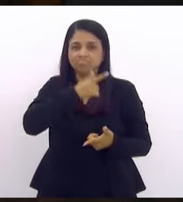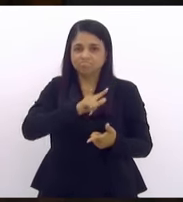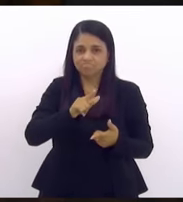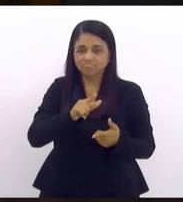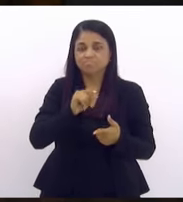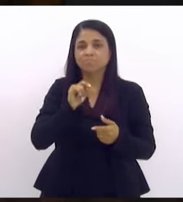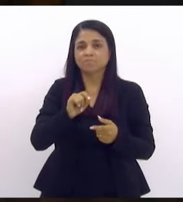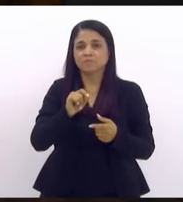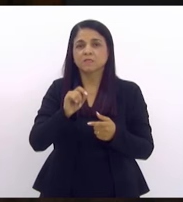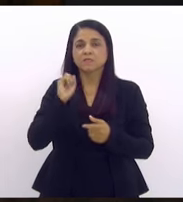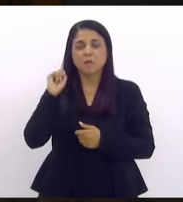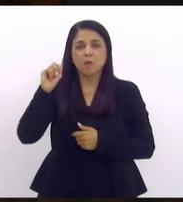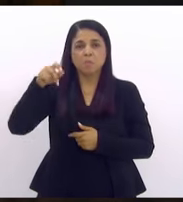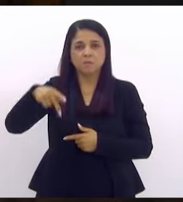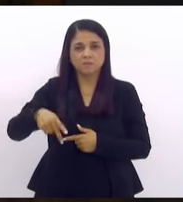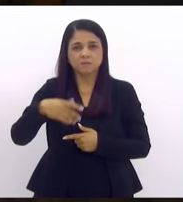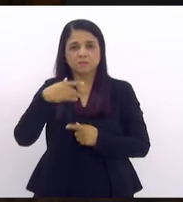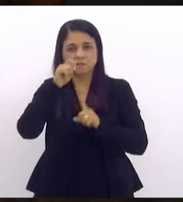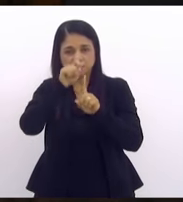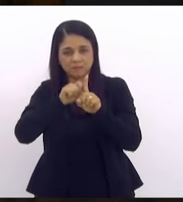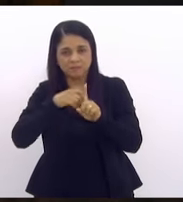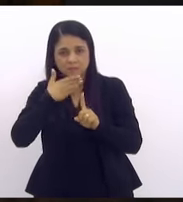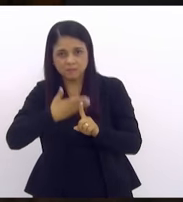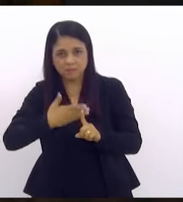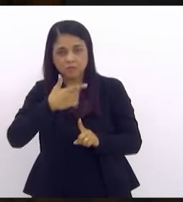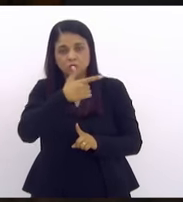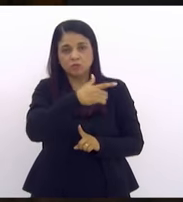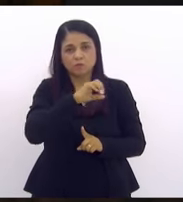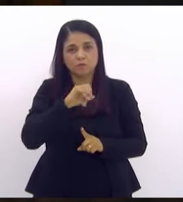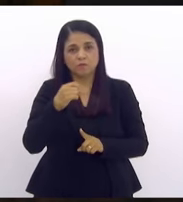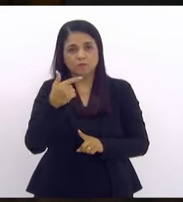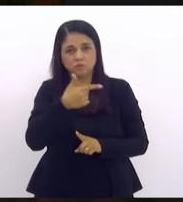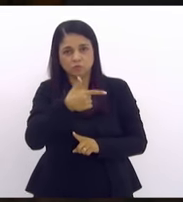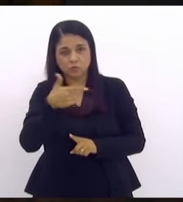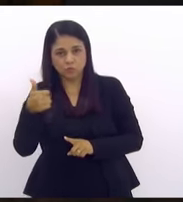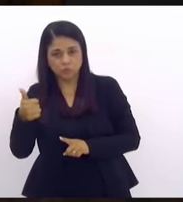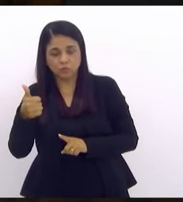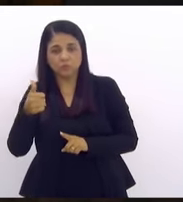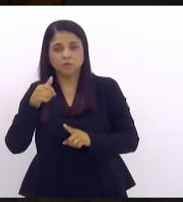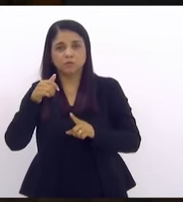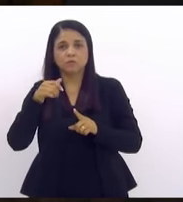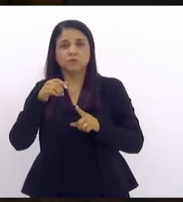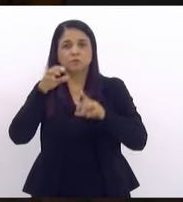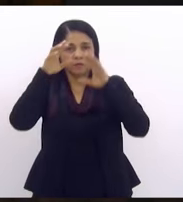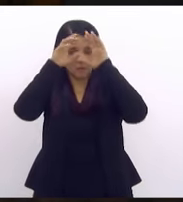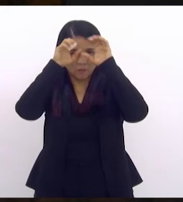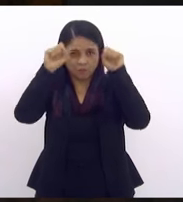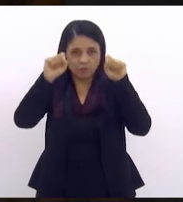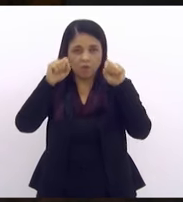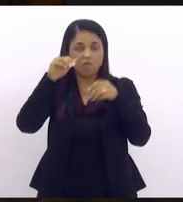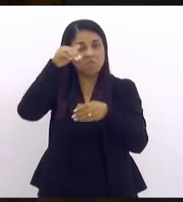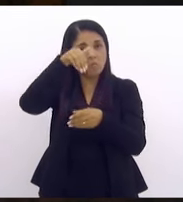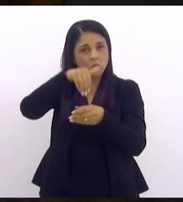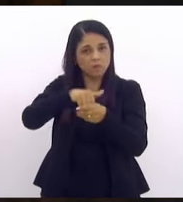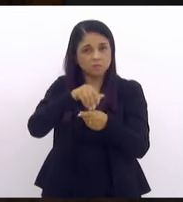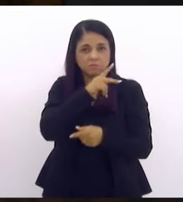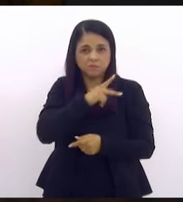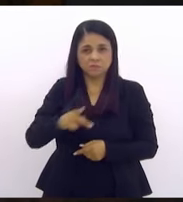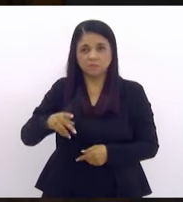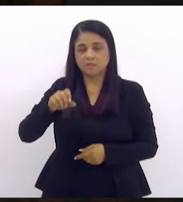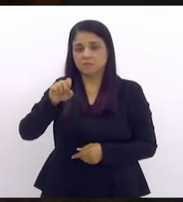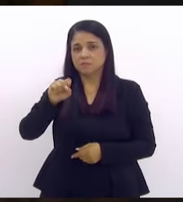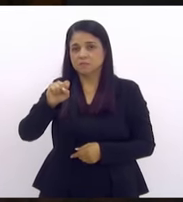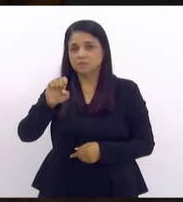tendo-se aposentado em dezembro de 2021 no tribunal foi eleito presidente da cedi